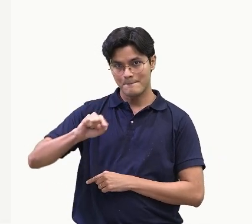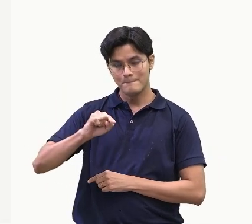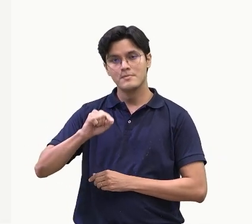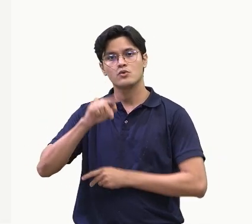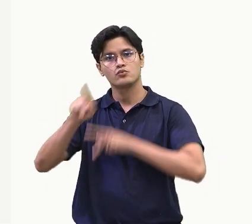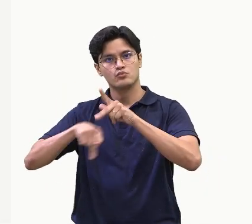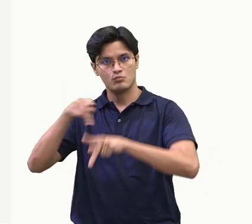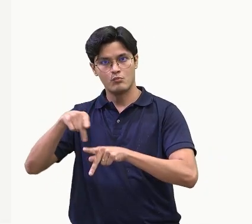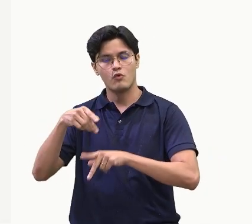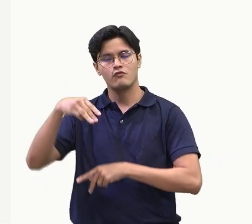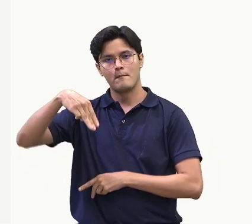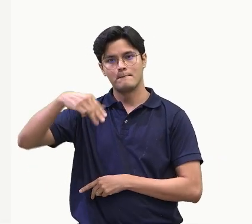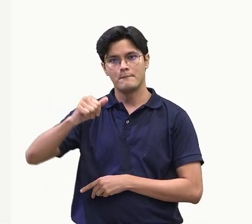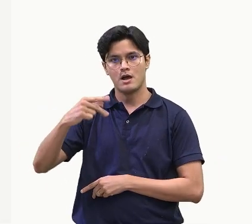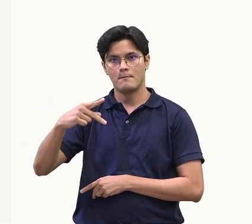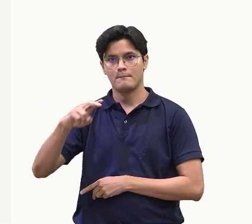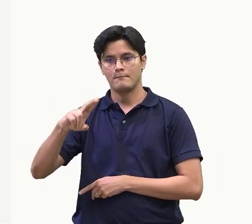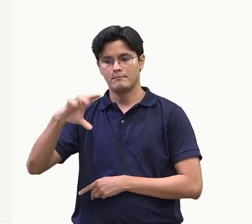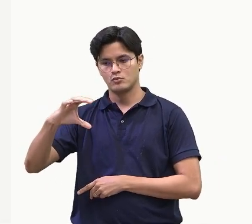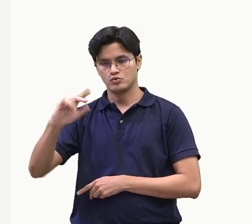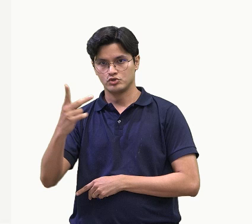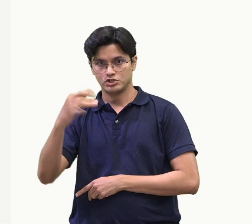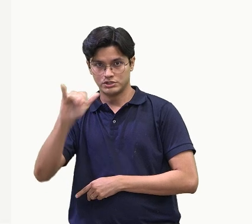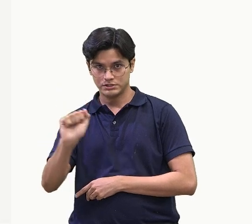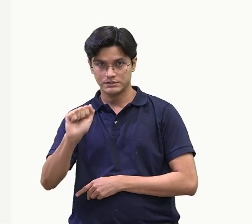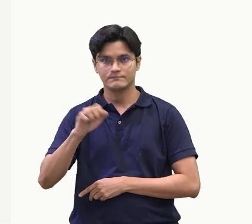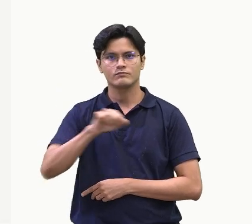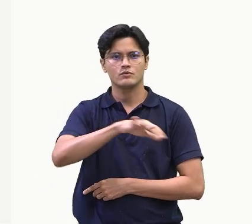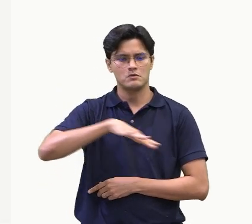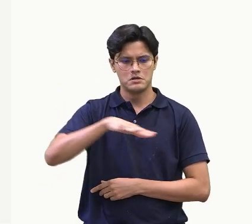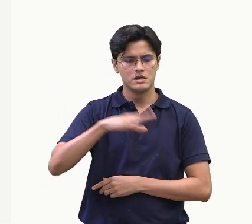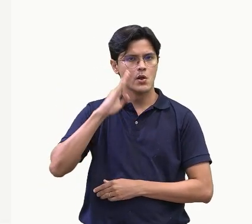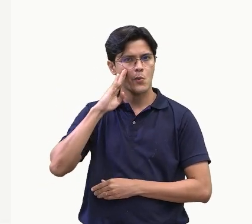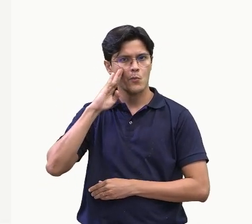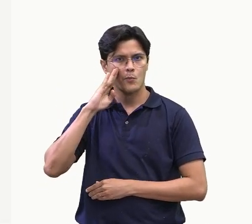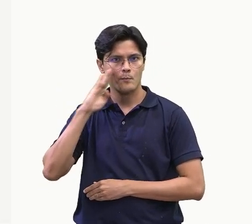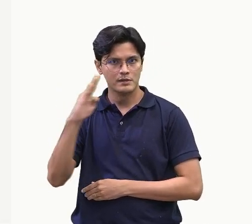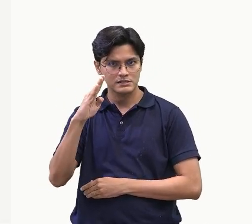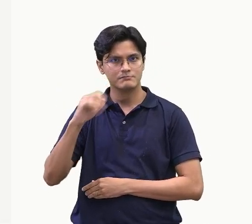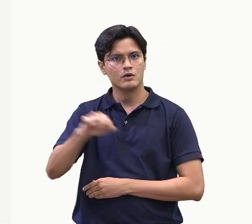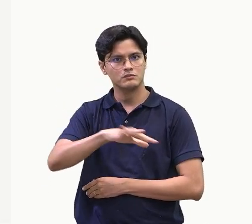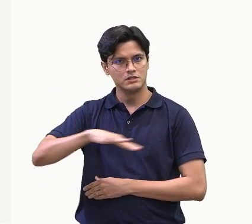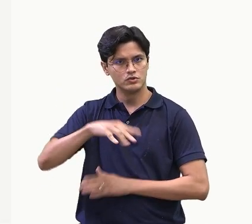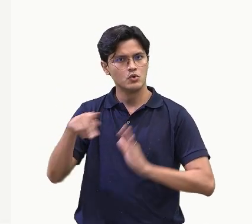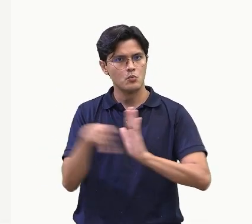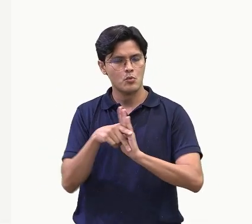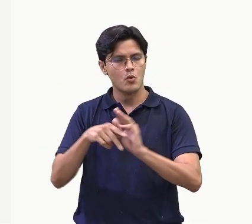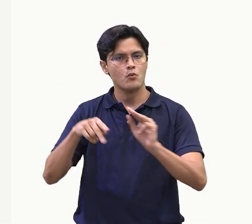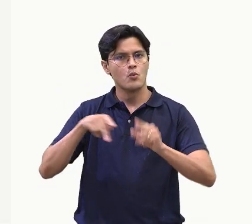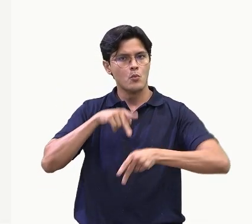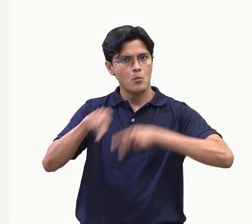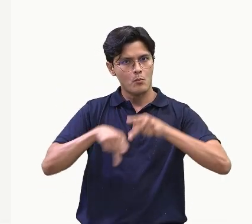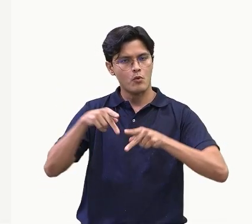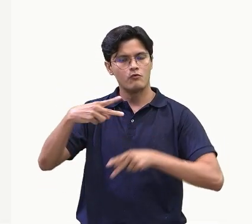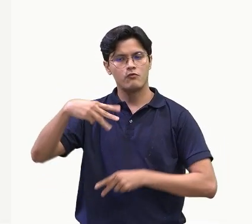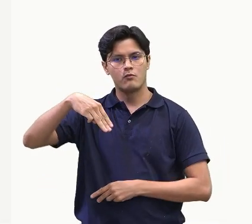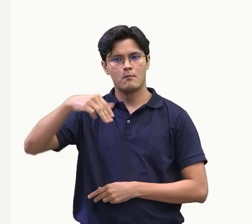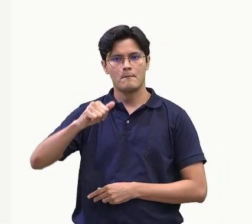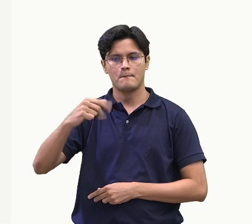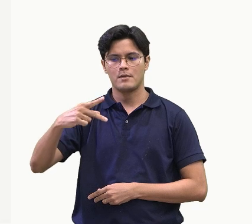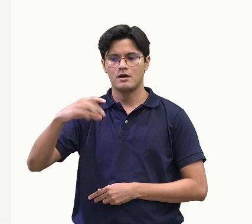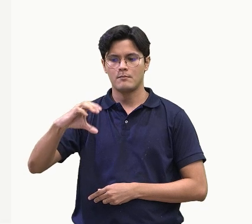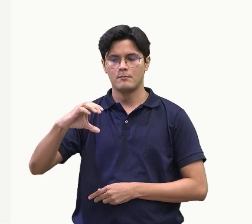Uma região onde se considera o coração do território ancestral Mapuche é